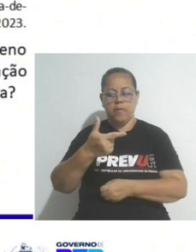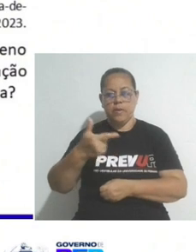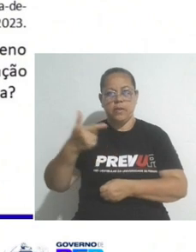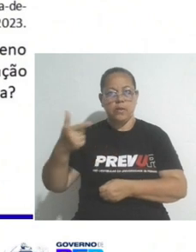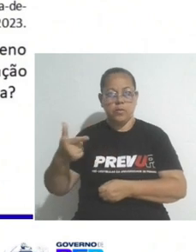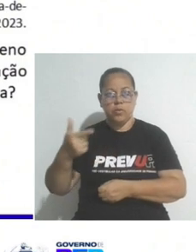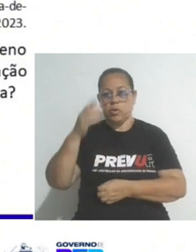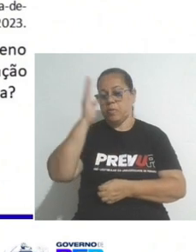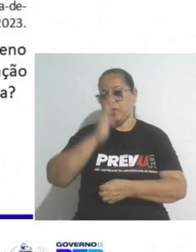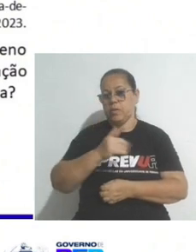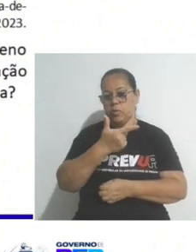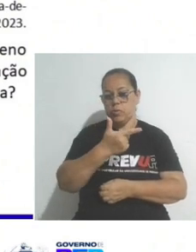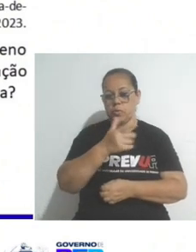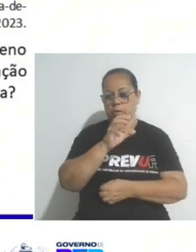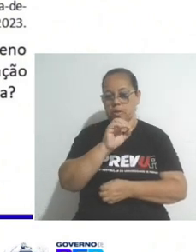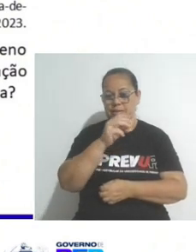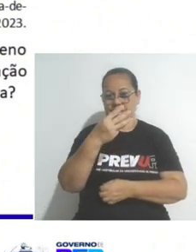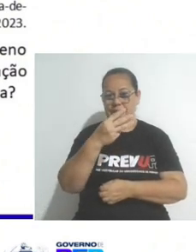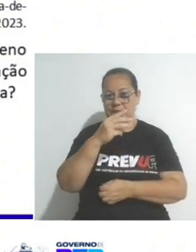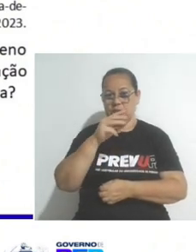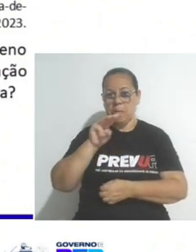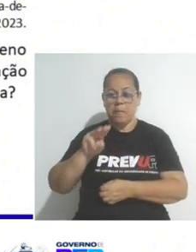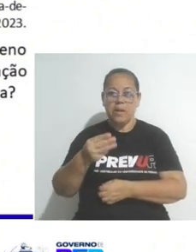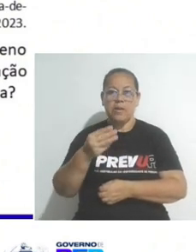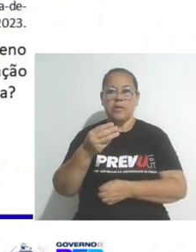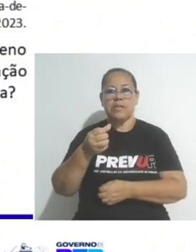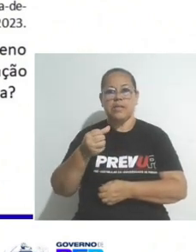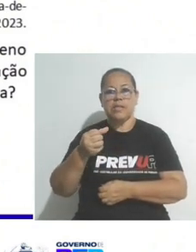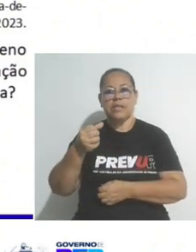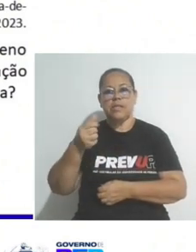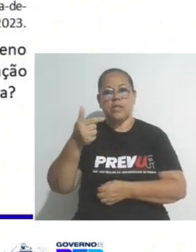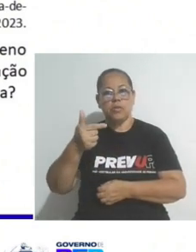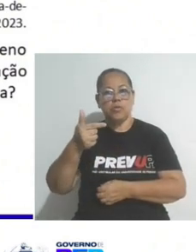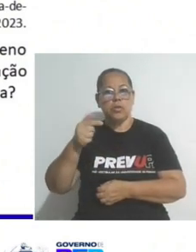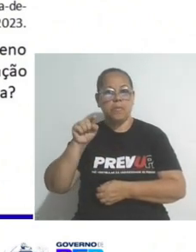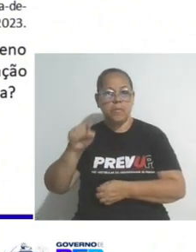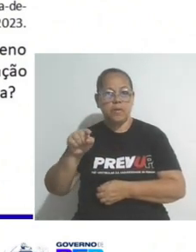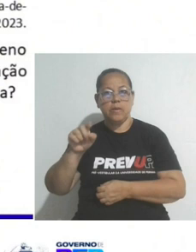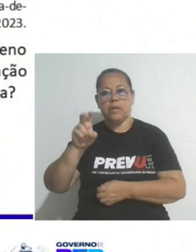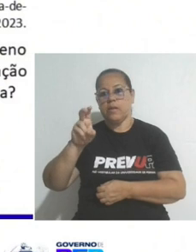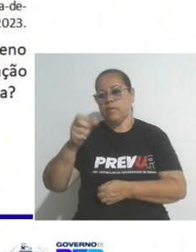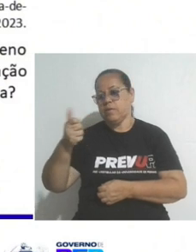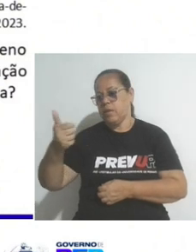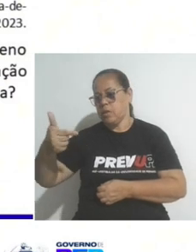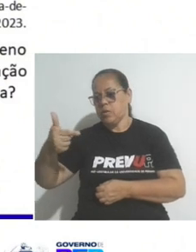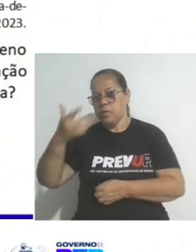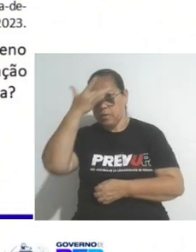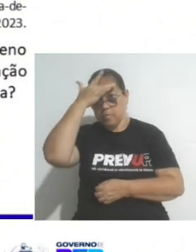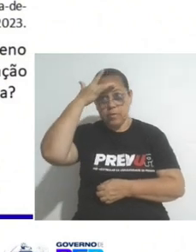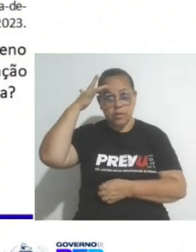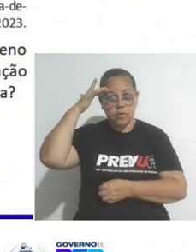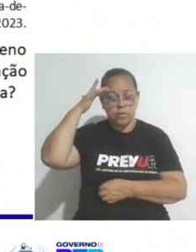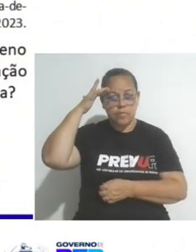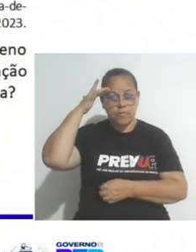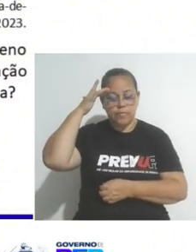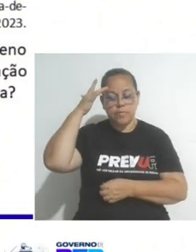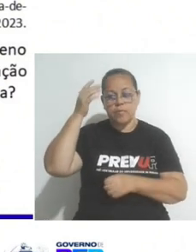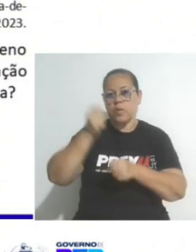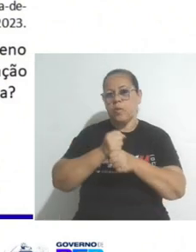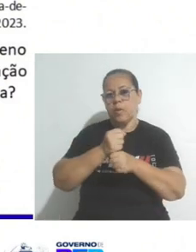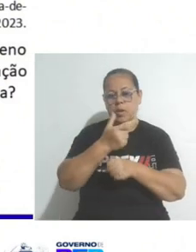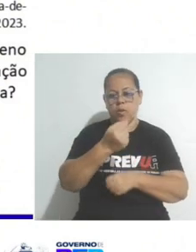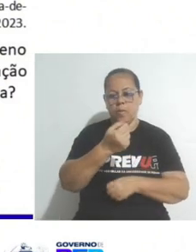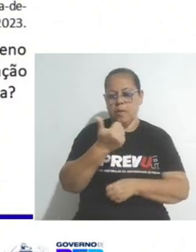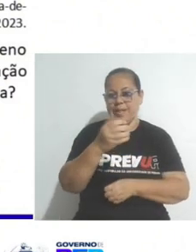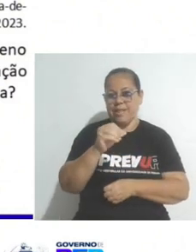203 milhões 62 mil 512 habitantes desde 2010 quando foi